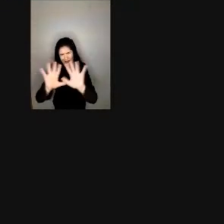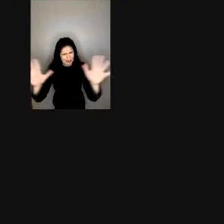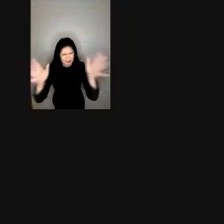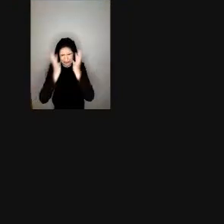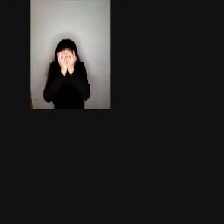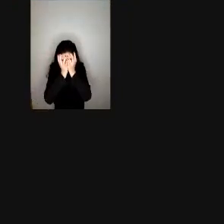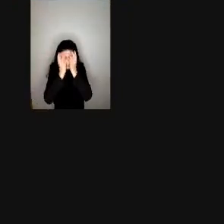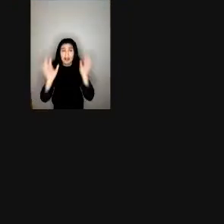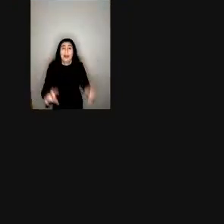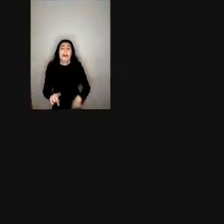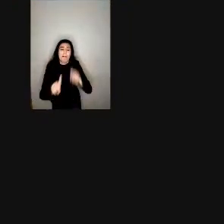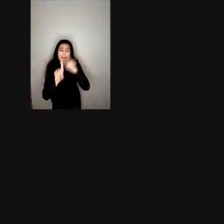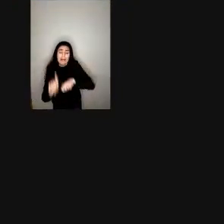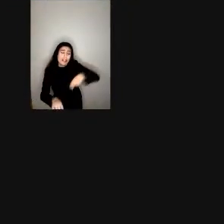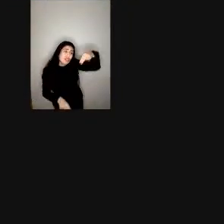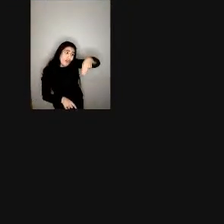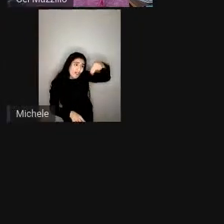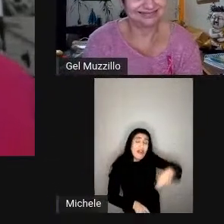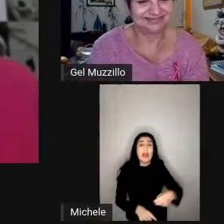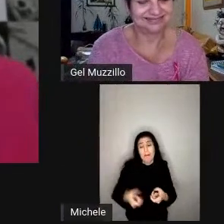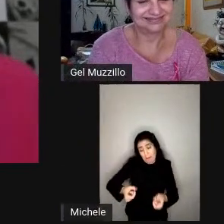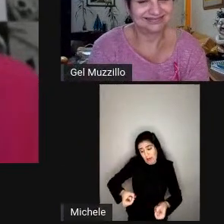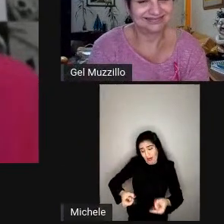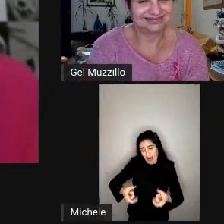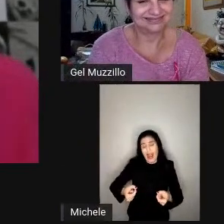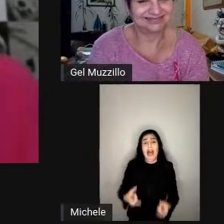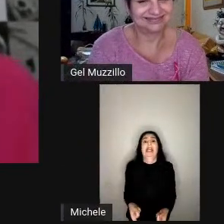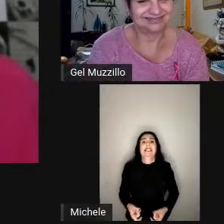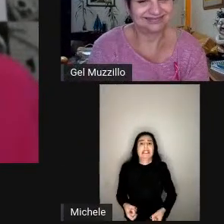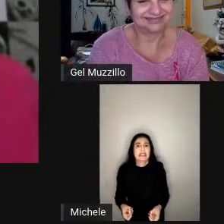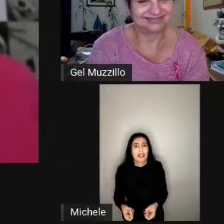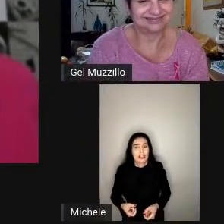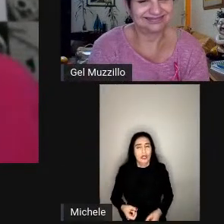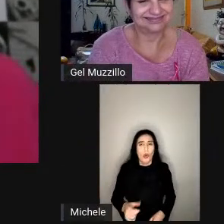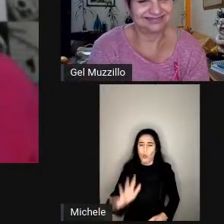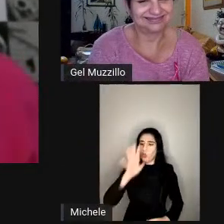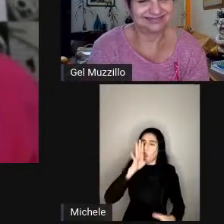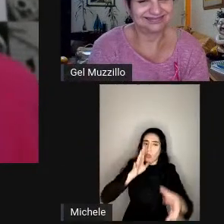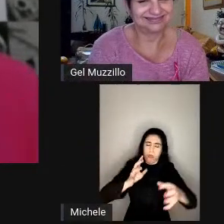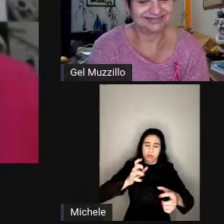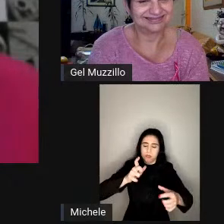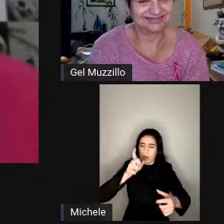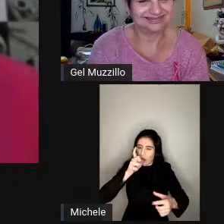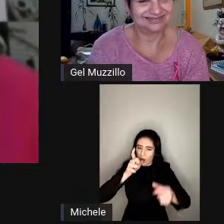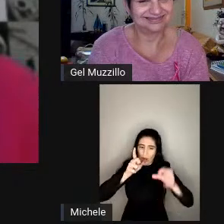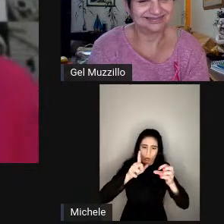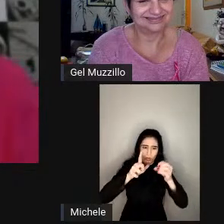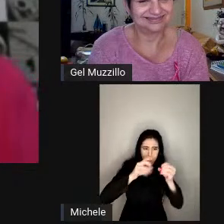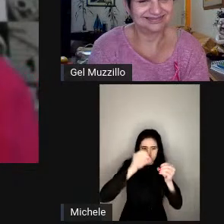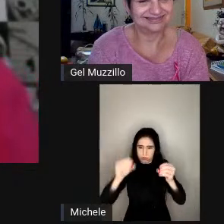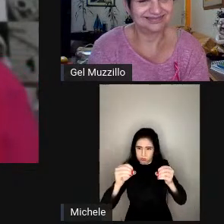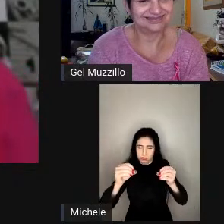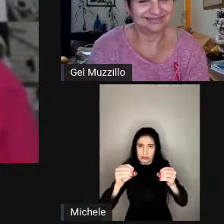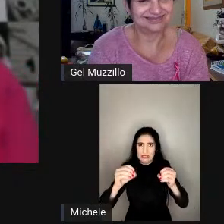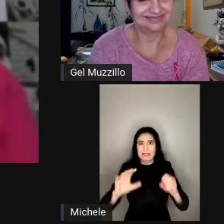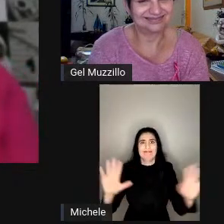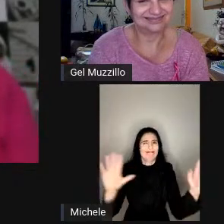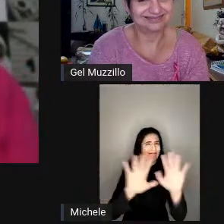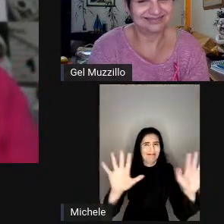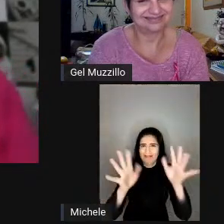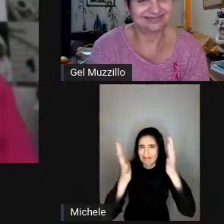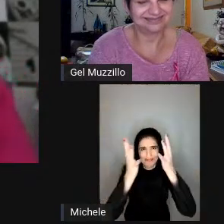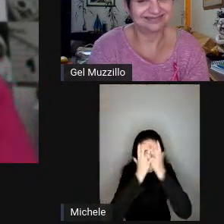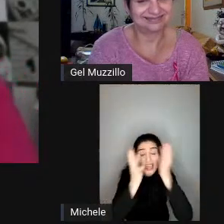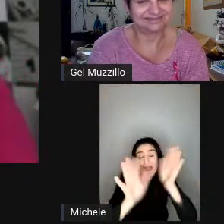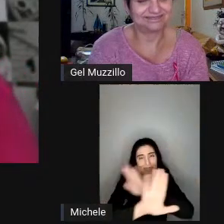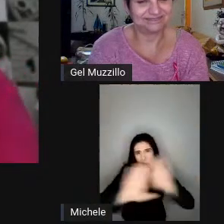assim por diante, a gente ia eliminando os meses, ou o nome dos meses, e resolvia o problema das doenças. Só que não é assim.